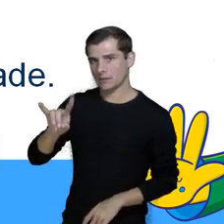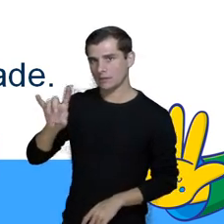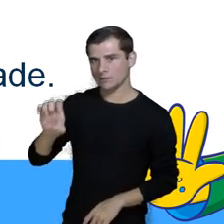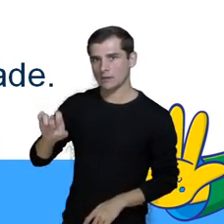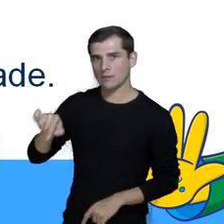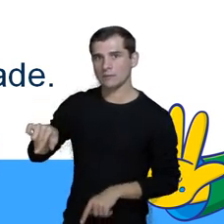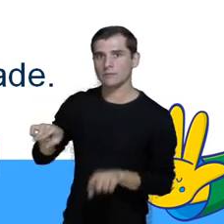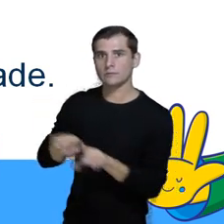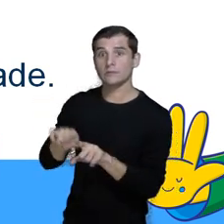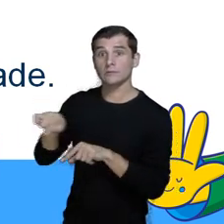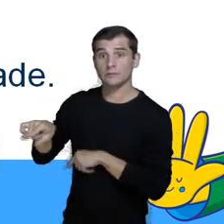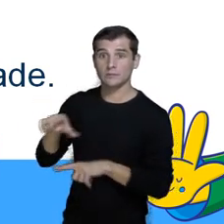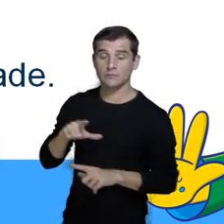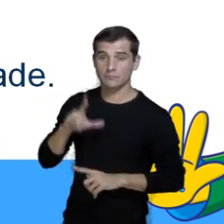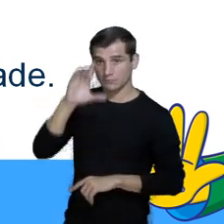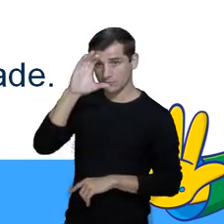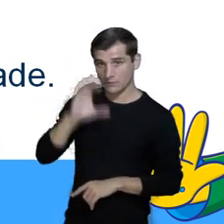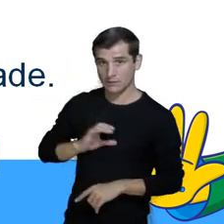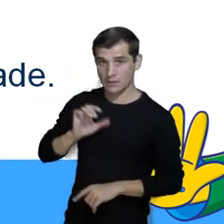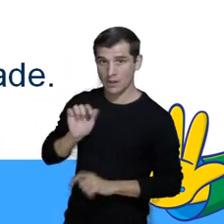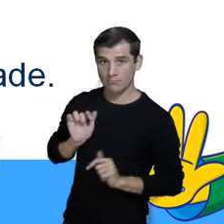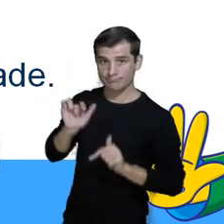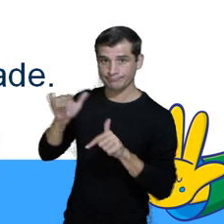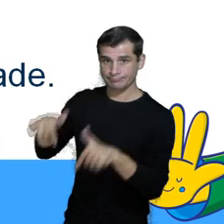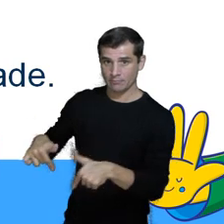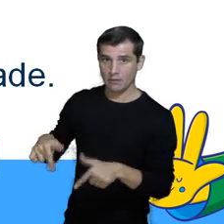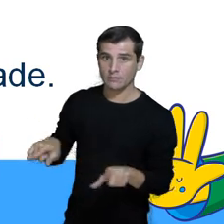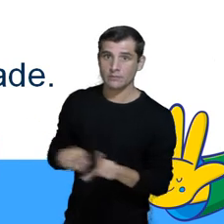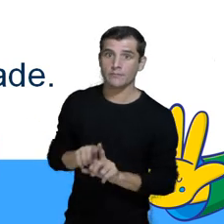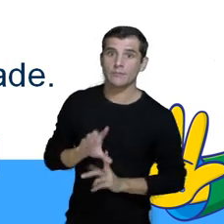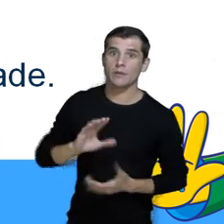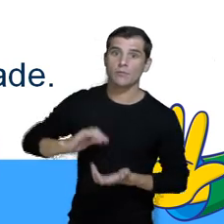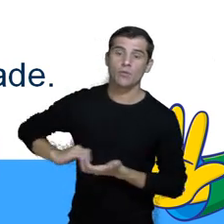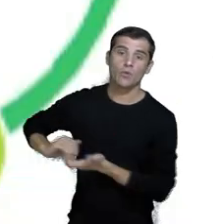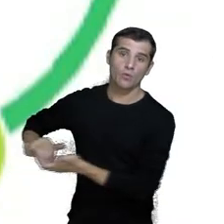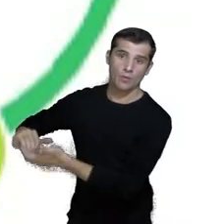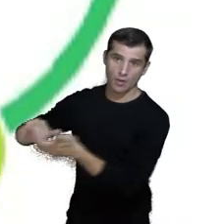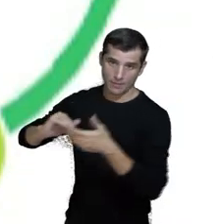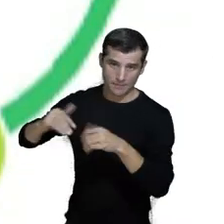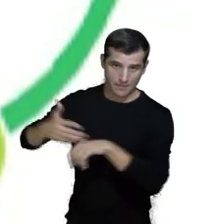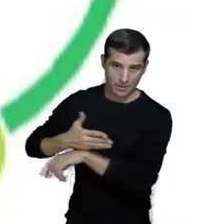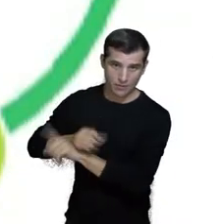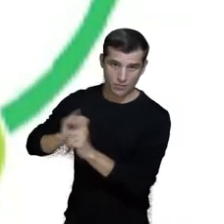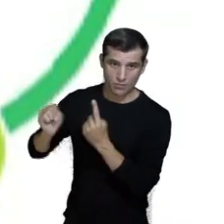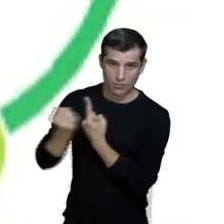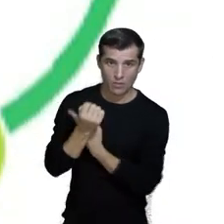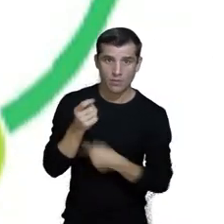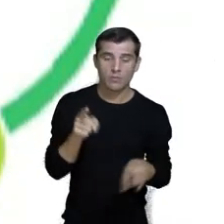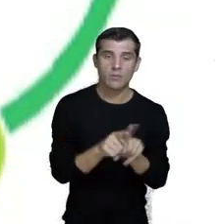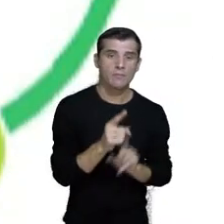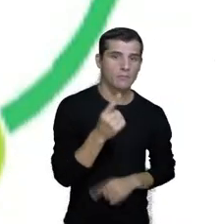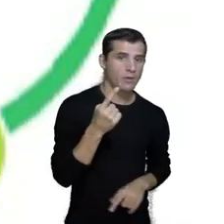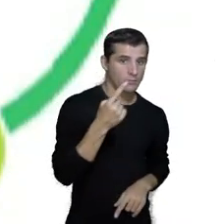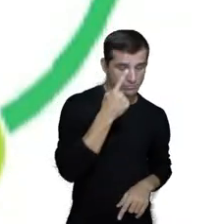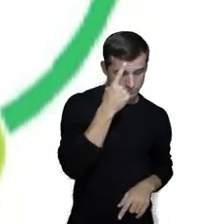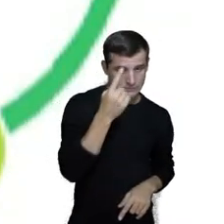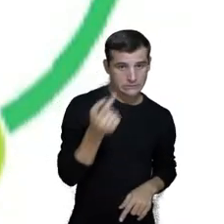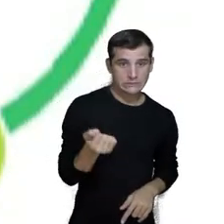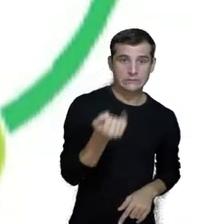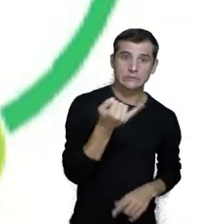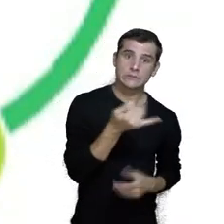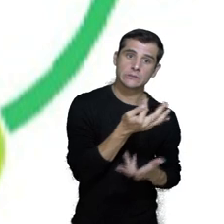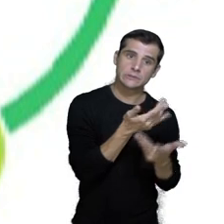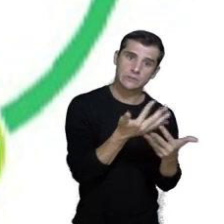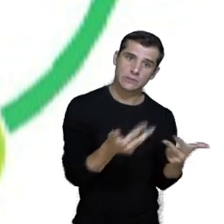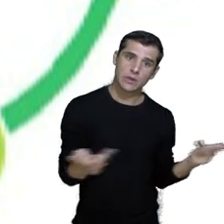confiança inclusão e pluralidade inovação e continuidade então aqui eu quero ressaltar como